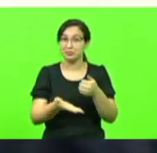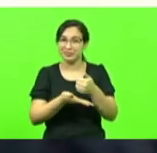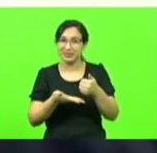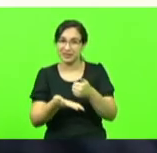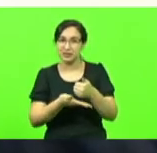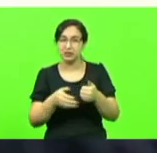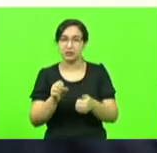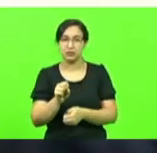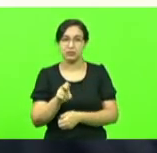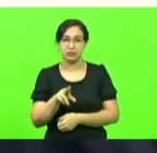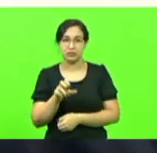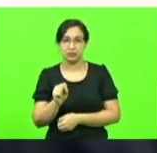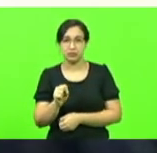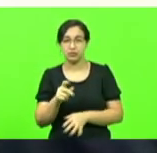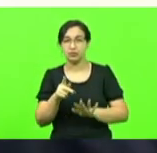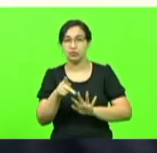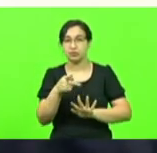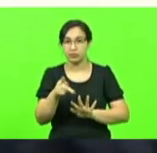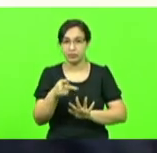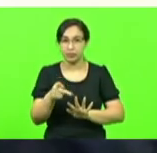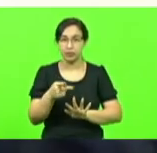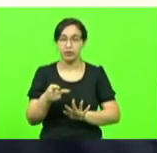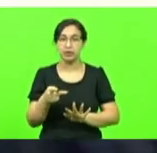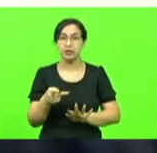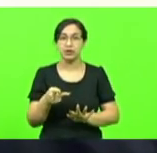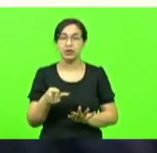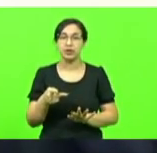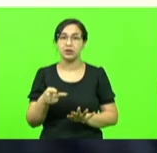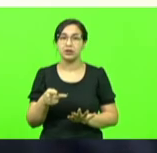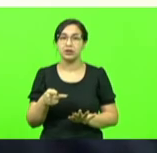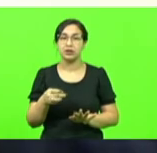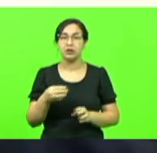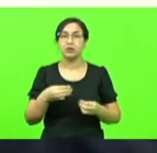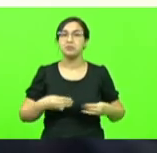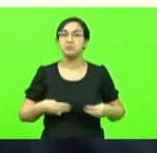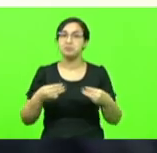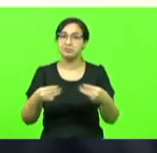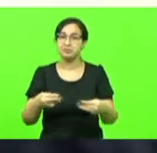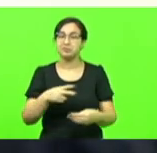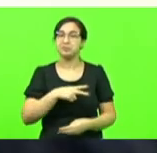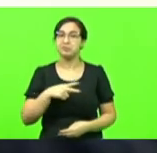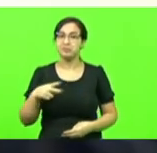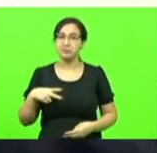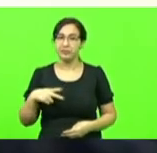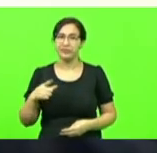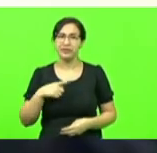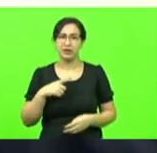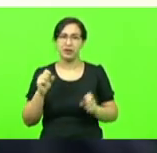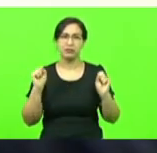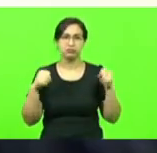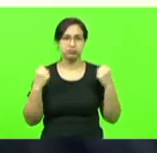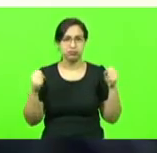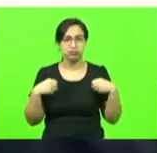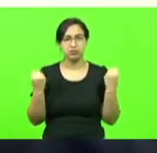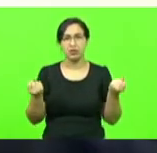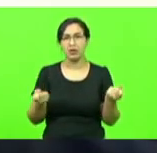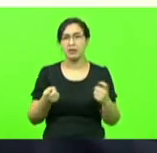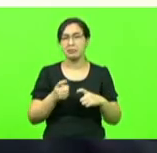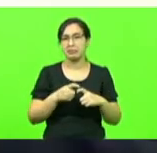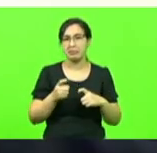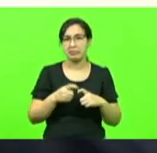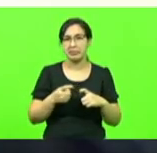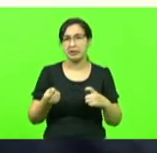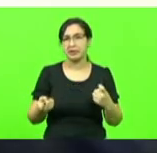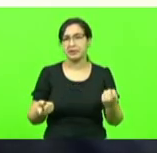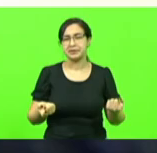né, da portaria que prevê a portaria do Ministério da Saúde. Então, nós temos fisioterapeutas, enfim, médicos,